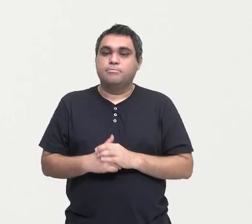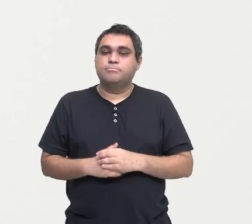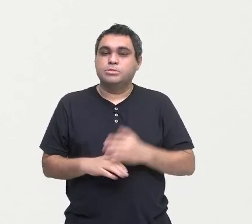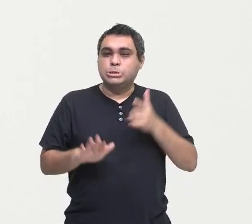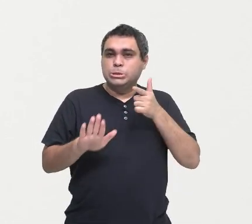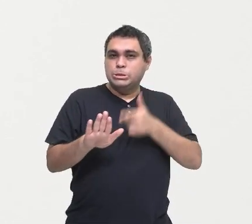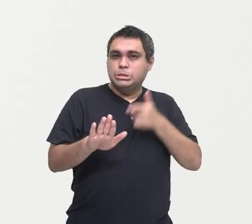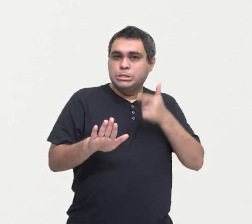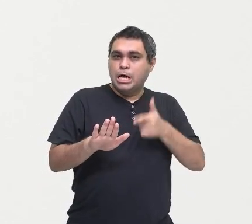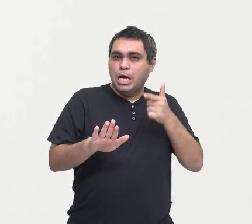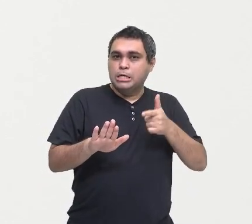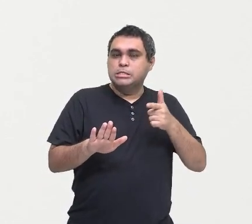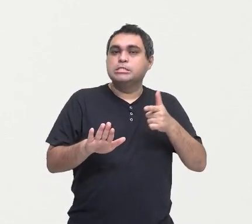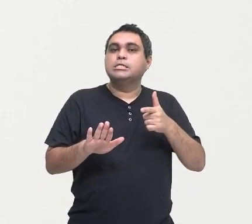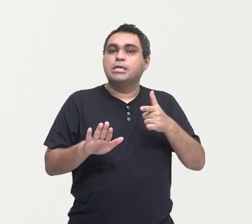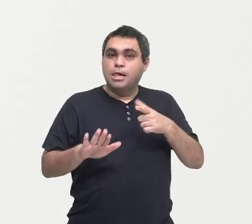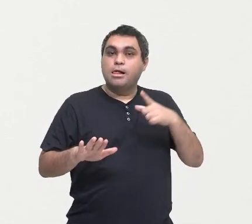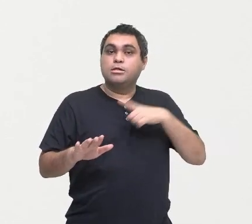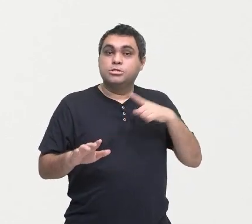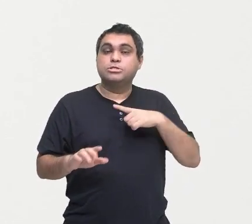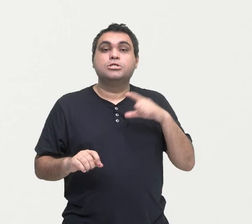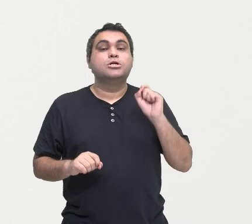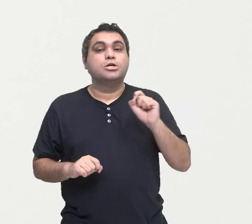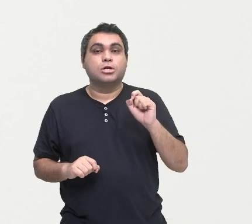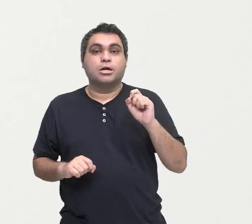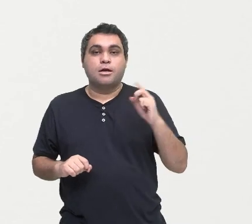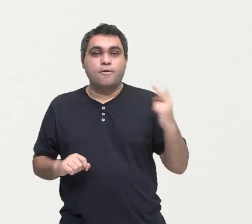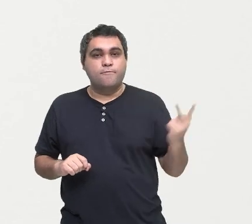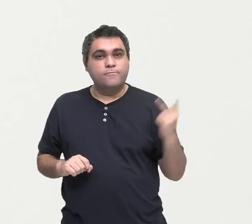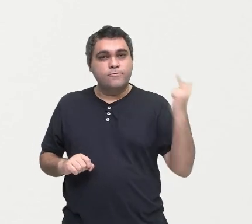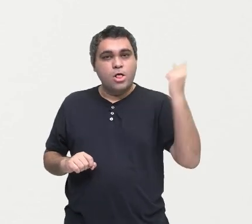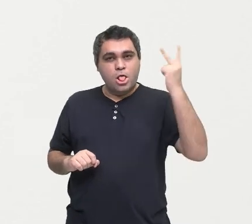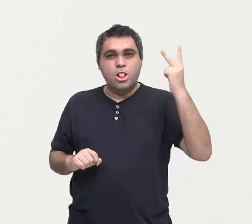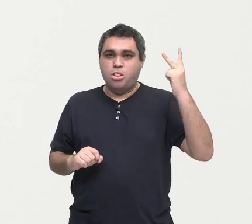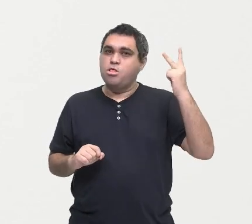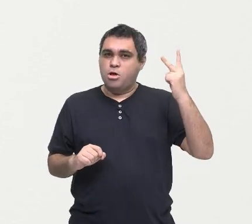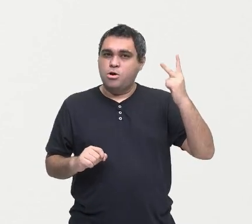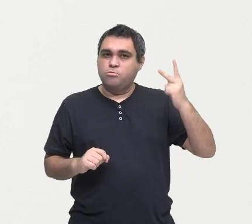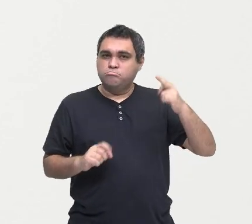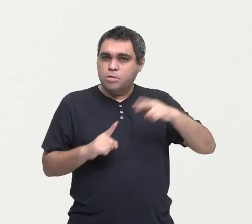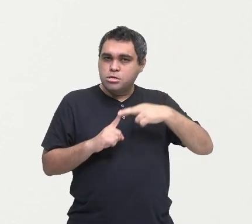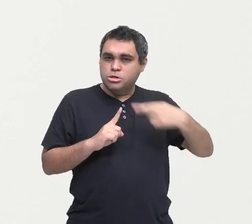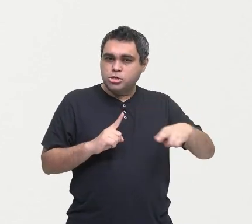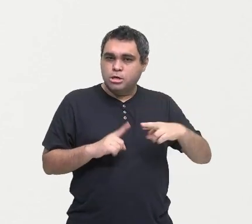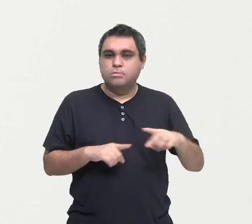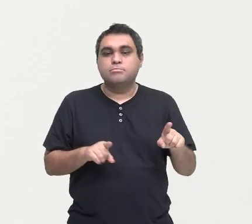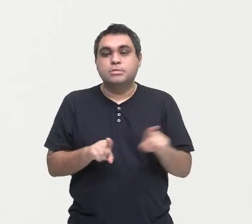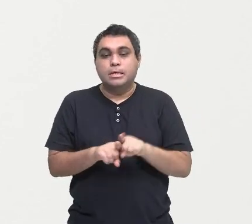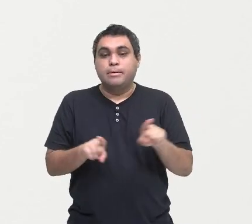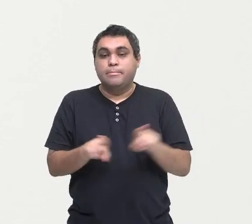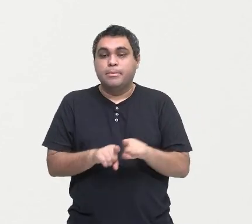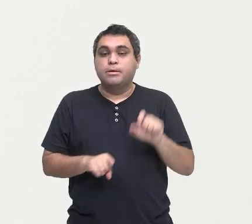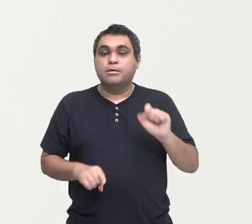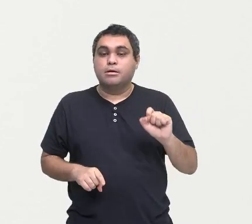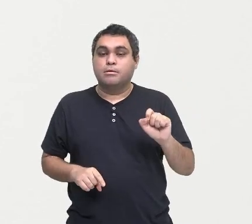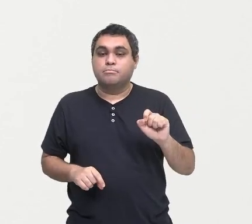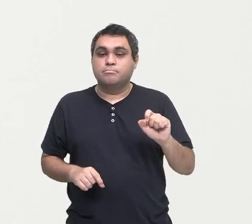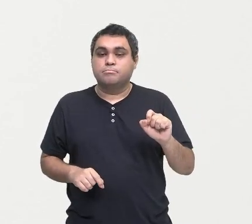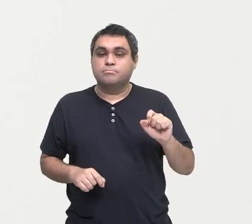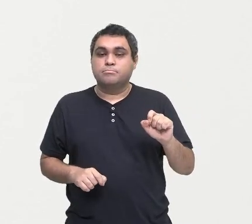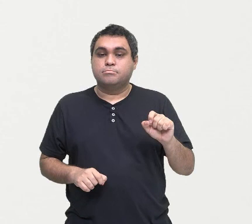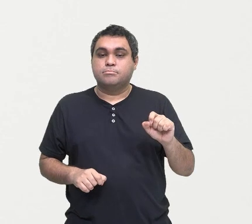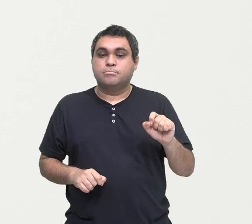encontra-se elevados valores cristãos. Muito bem. E E, aprofunda-se nos valores clássicos. Opa!